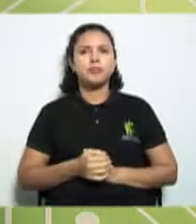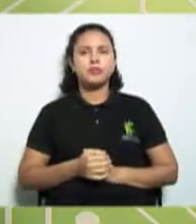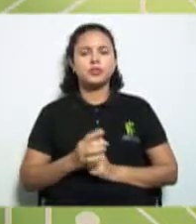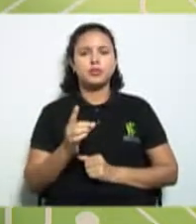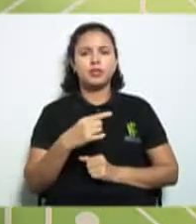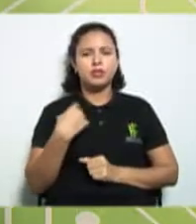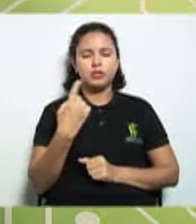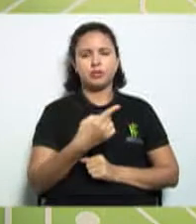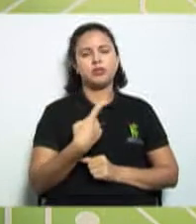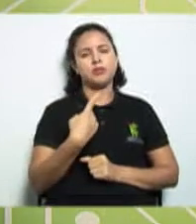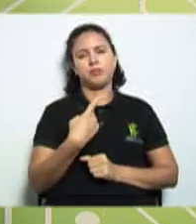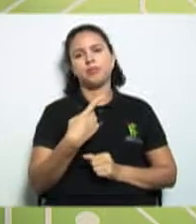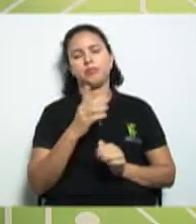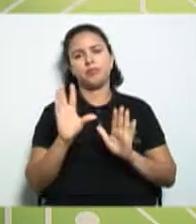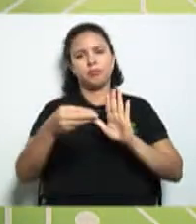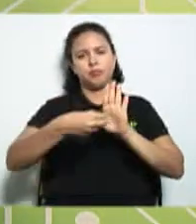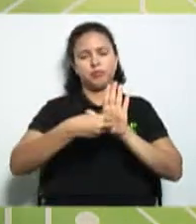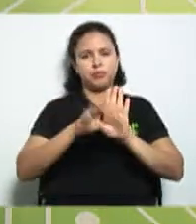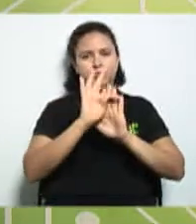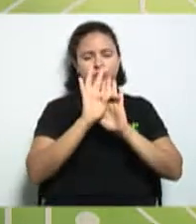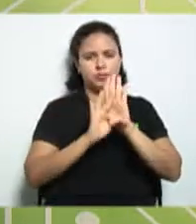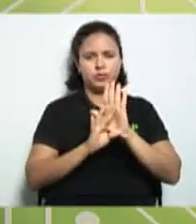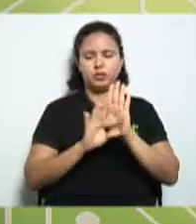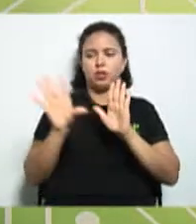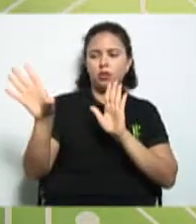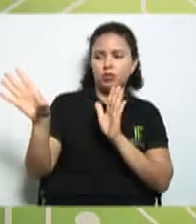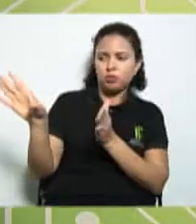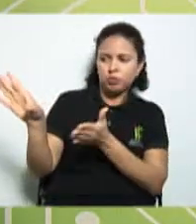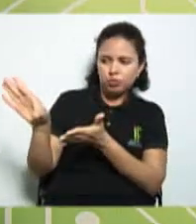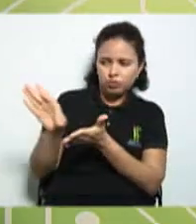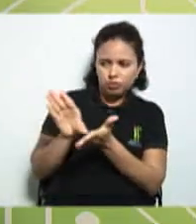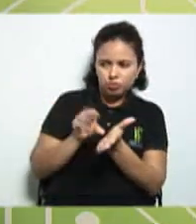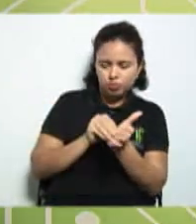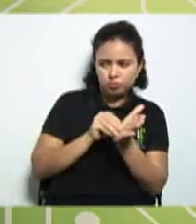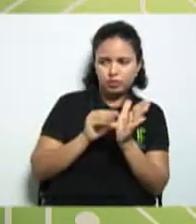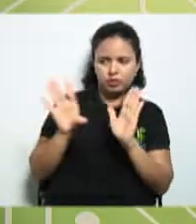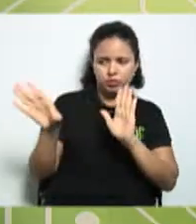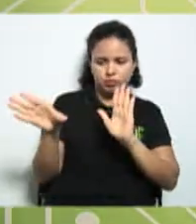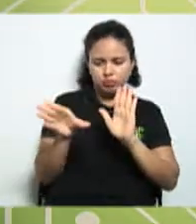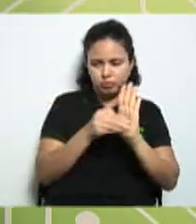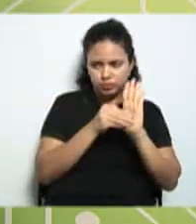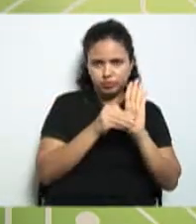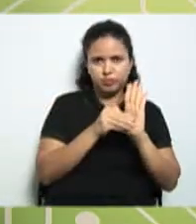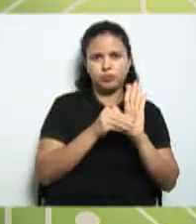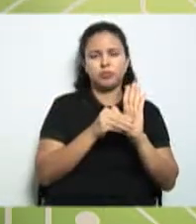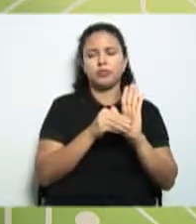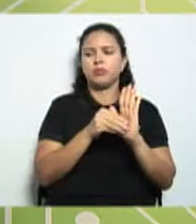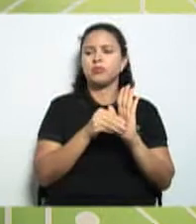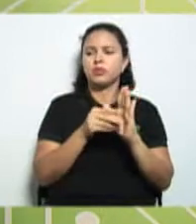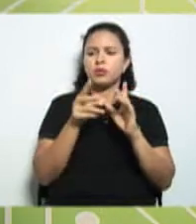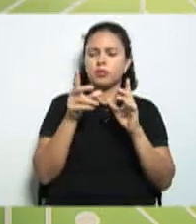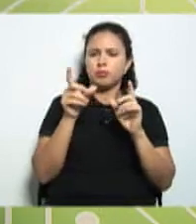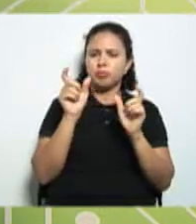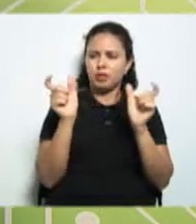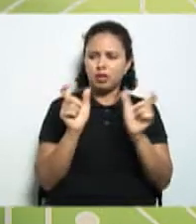deixa lá no texto, né, que eu posso falar o quê? Eu copio, né, ipsiliter, letra por letra ou palavra por